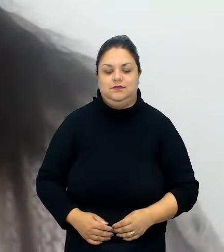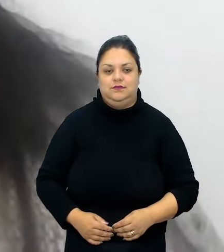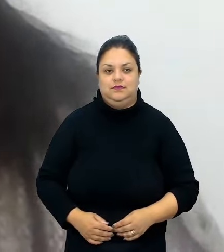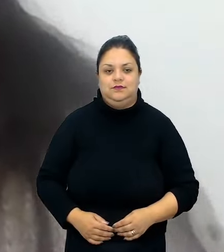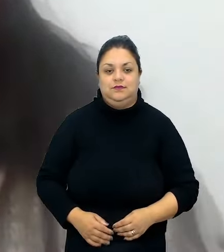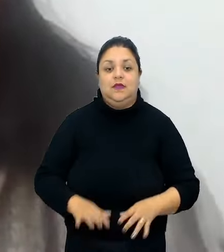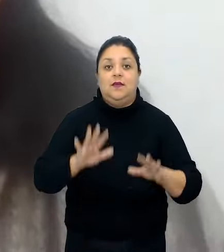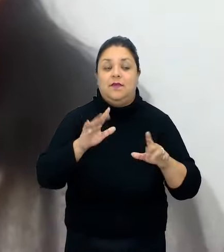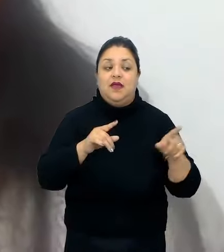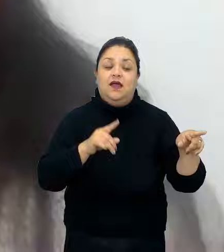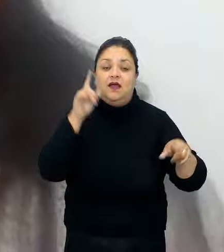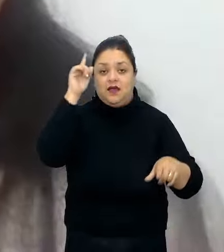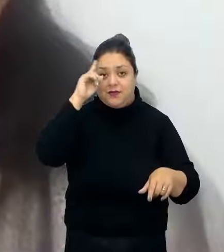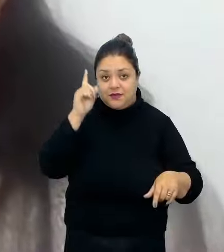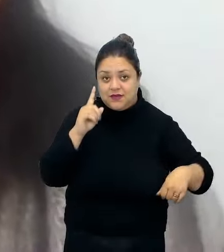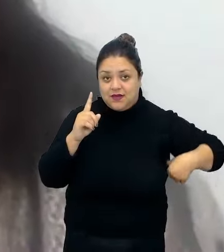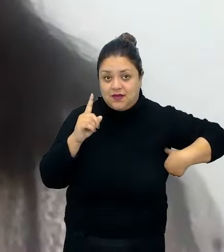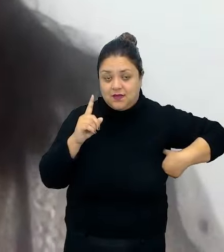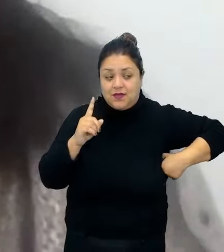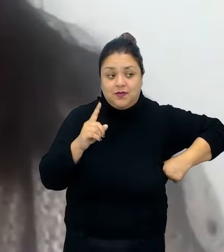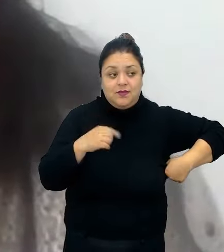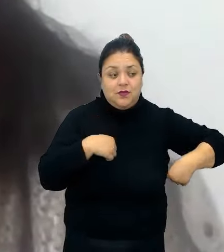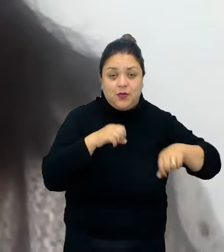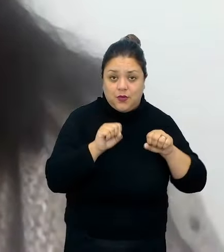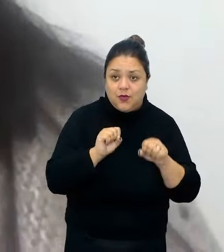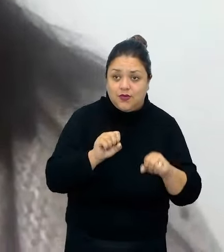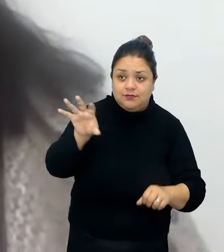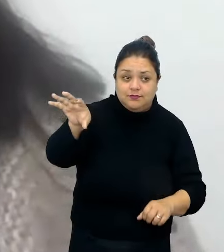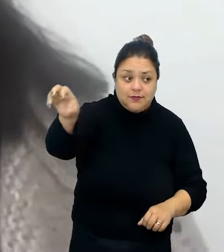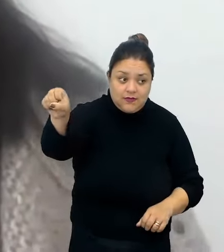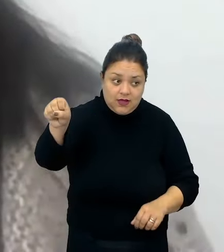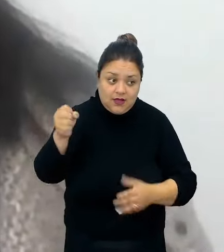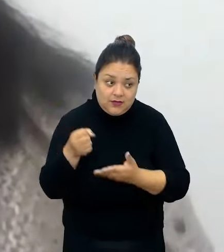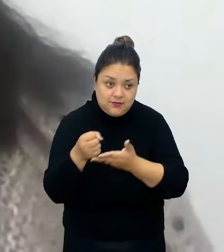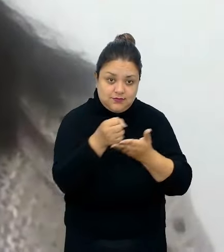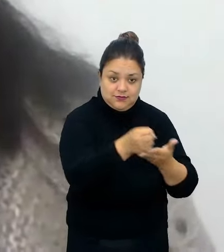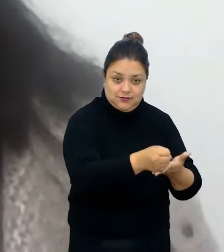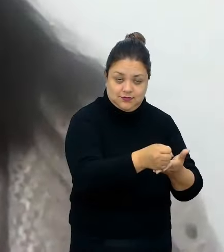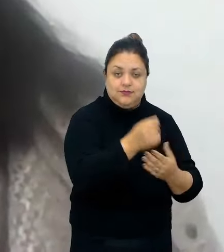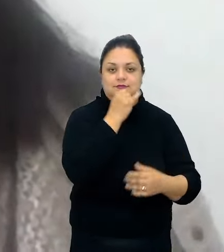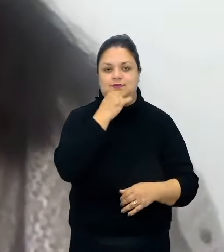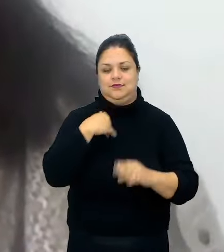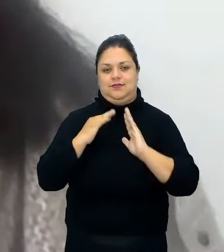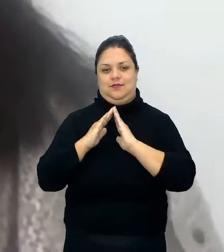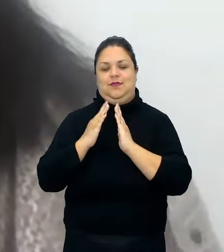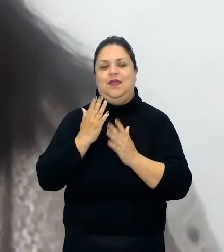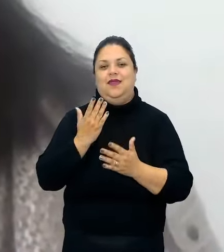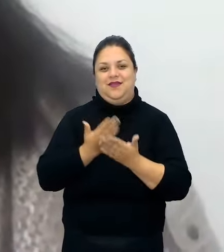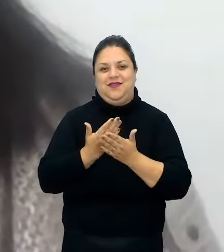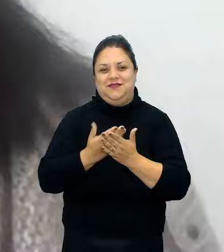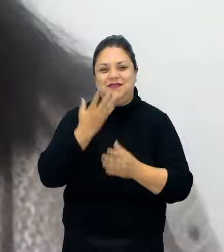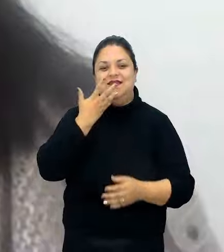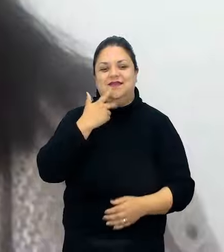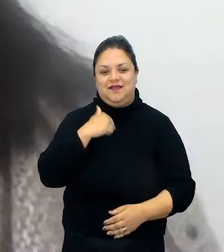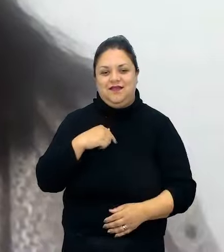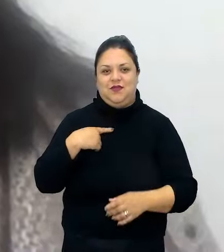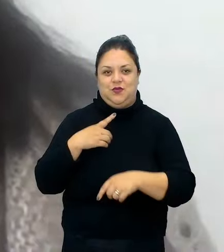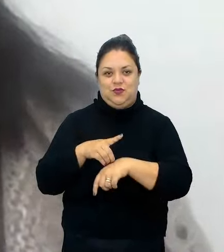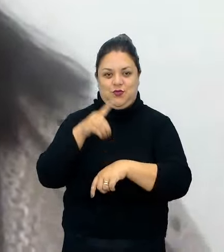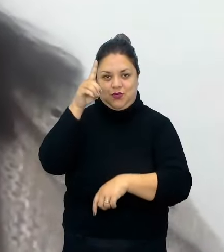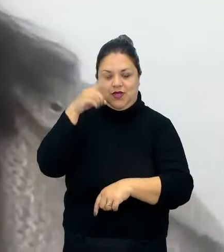sabe, eu posso pegar um objeto, como eu fiz aqui, né? Eu trabalhei com as crianças, dentro do meu doutorado, com